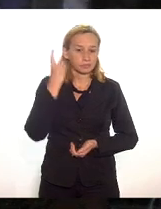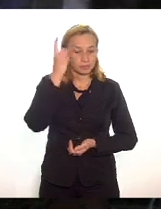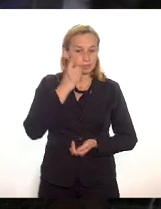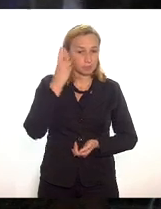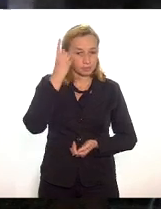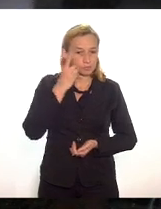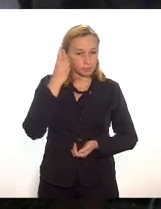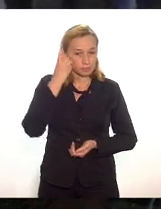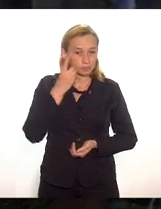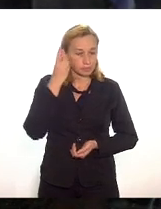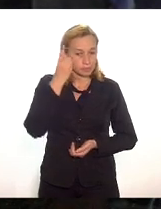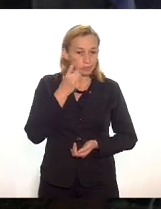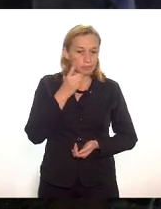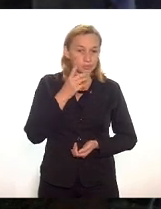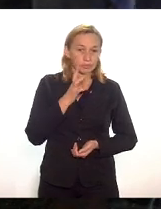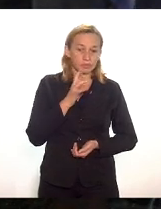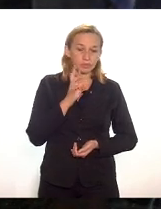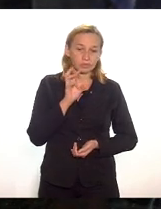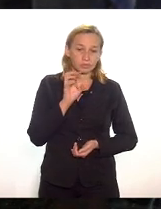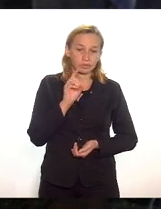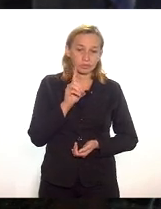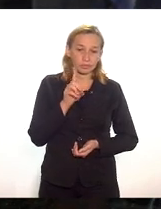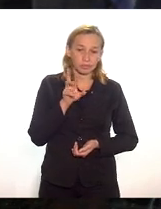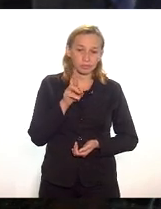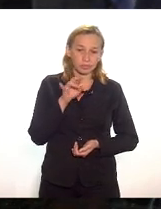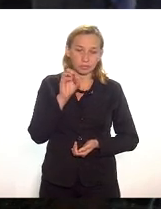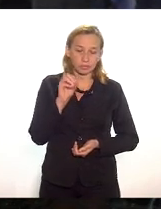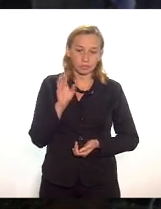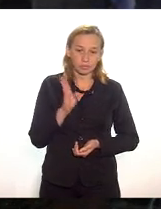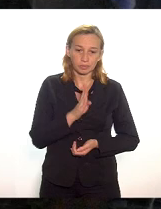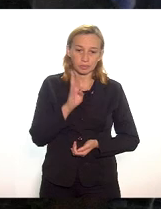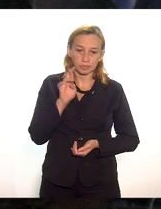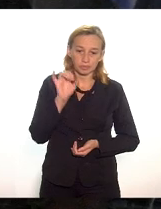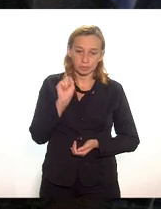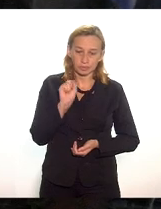Deputado Rodrigo Barcelá.